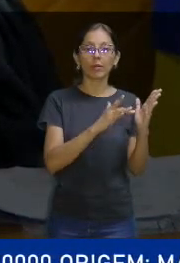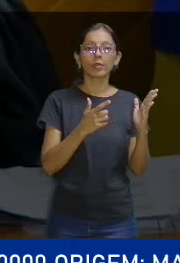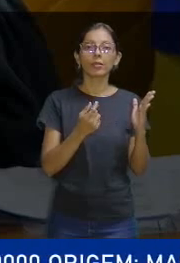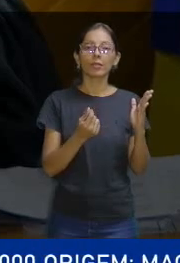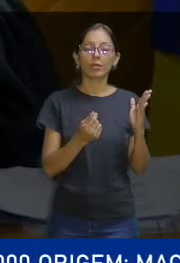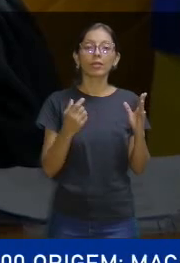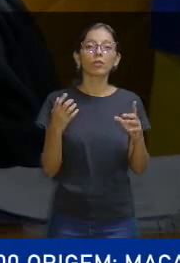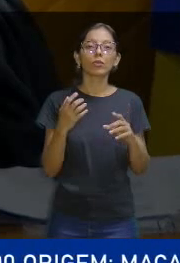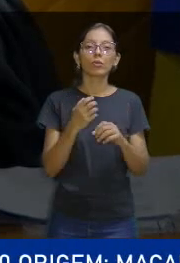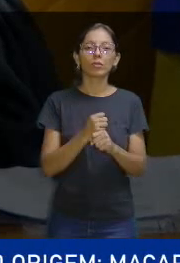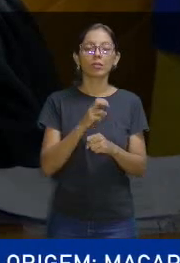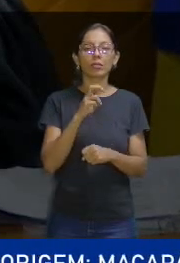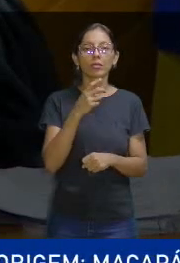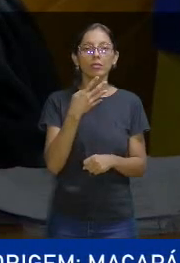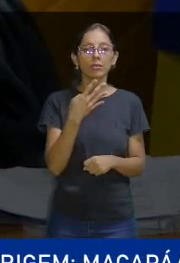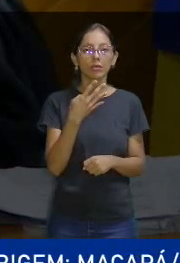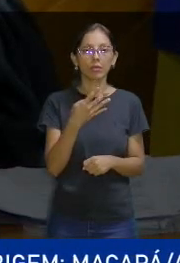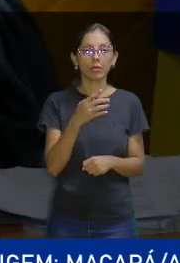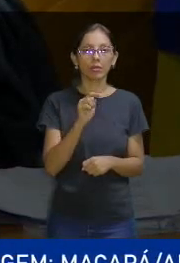da quantia de R$